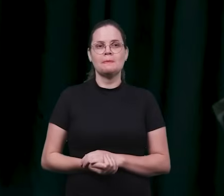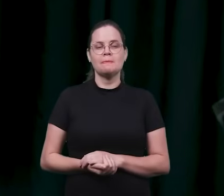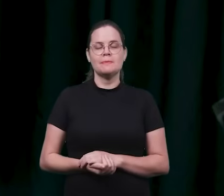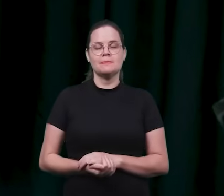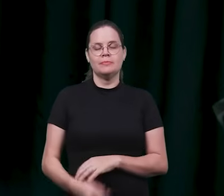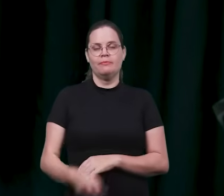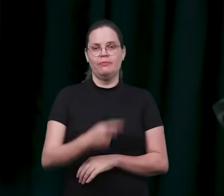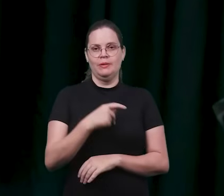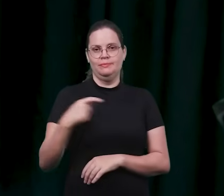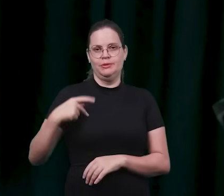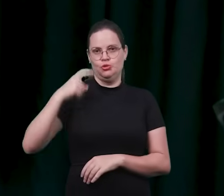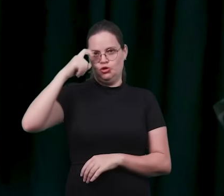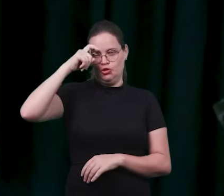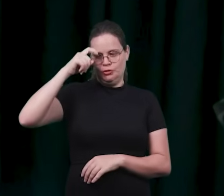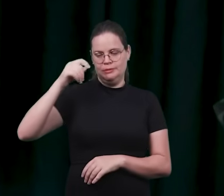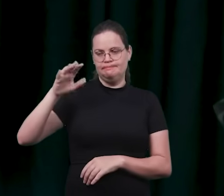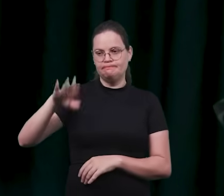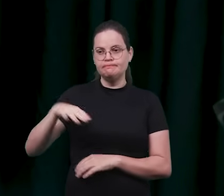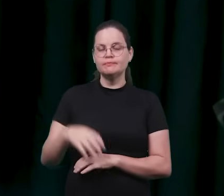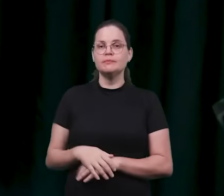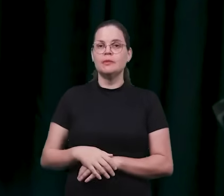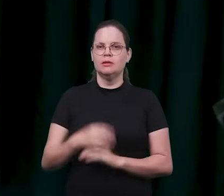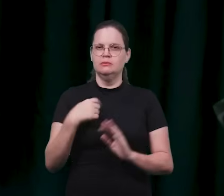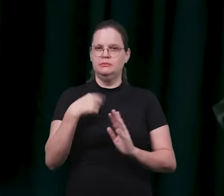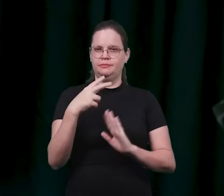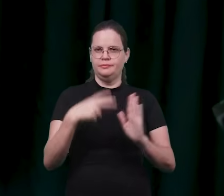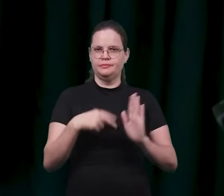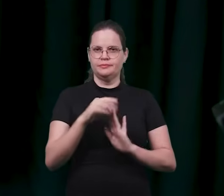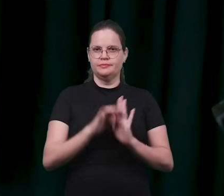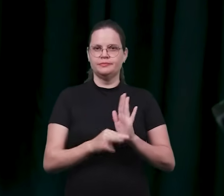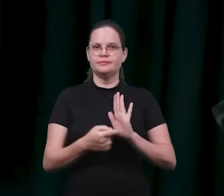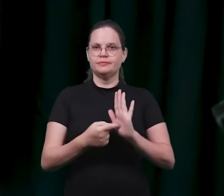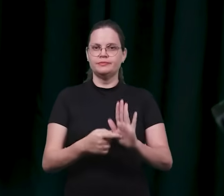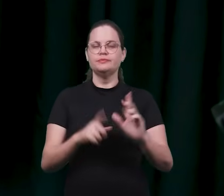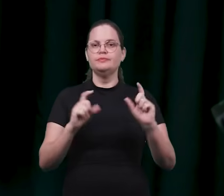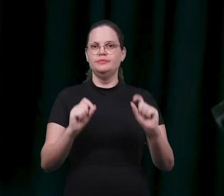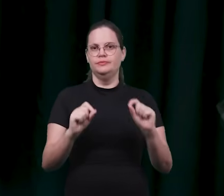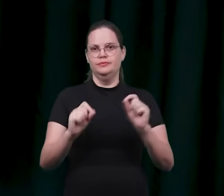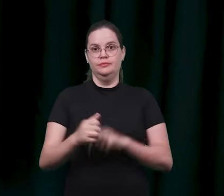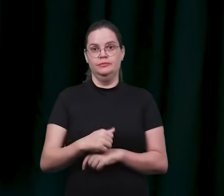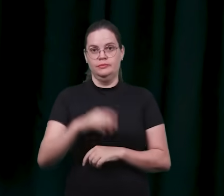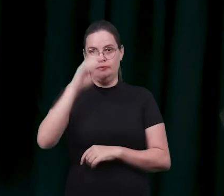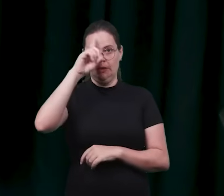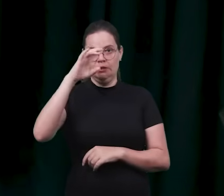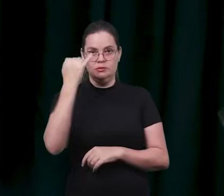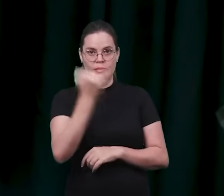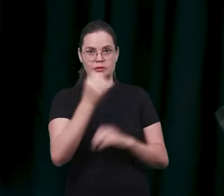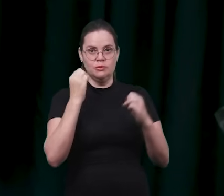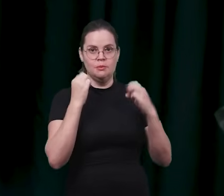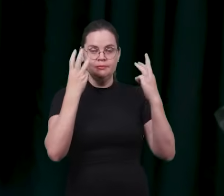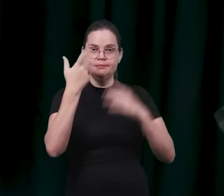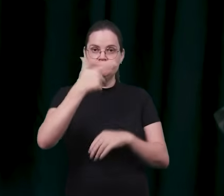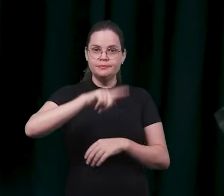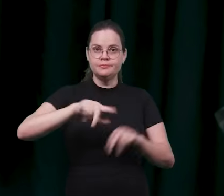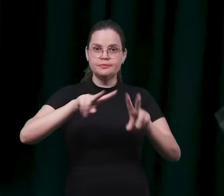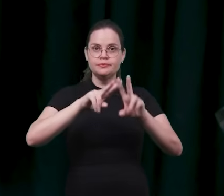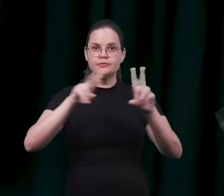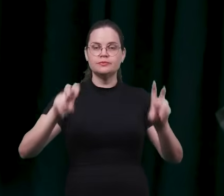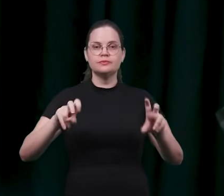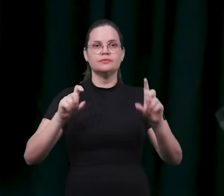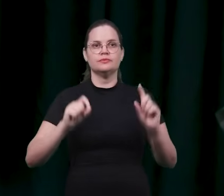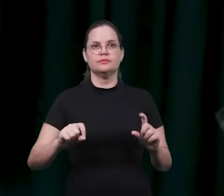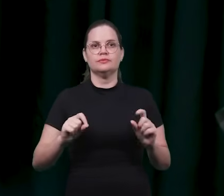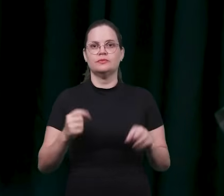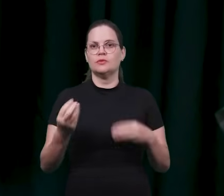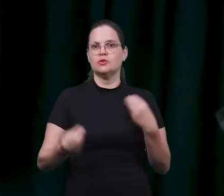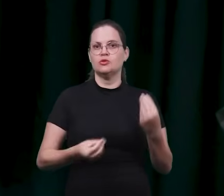encontrar um reforço, Deus falando novamente, através de Moisés, sobre a parte